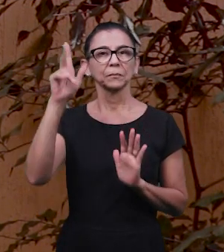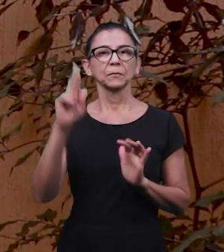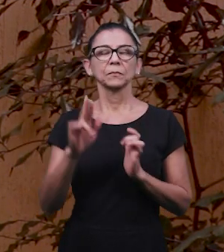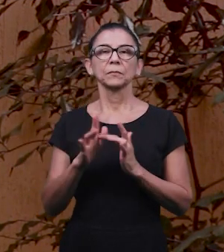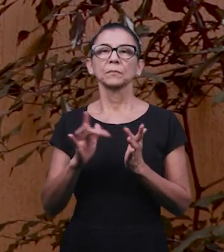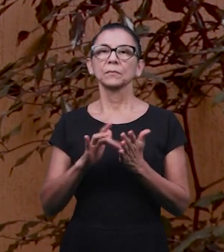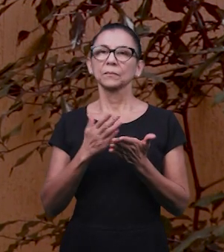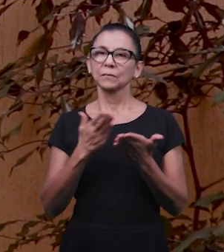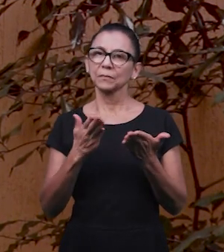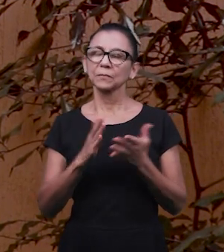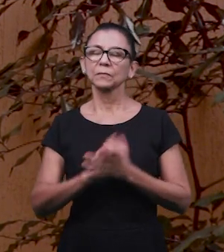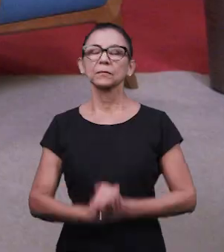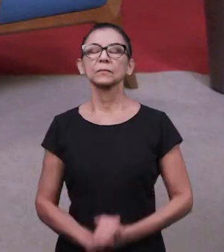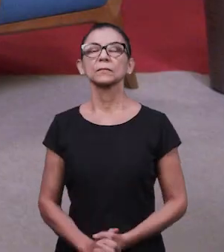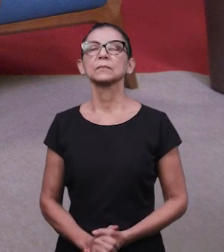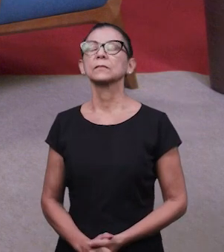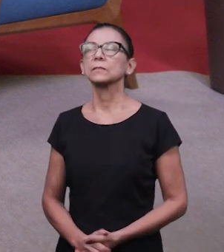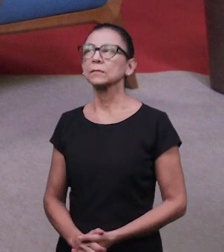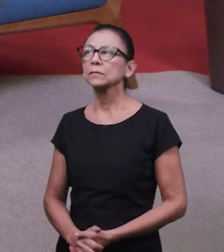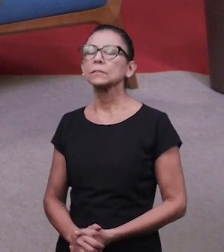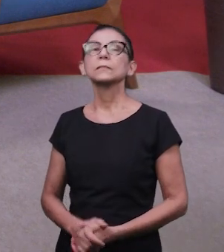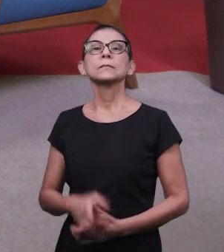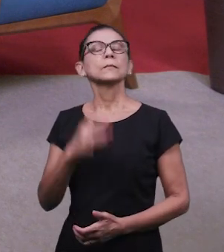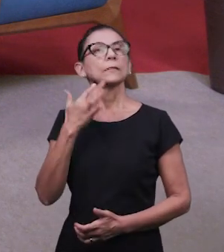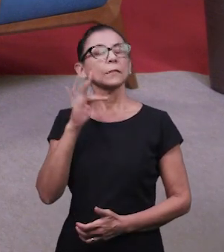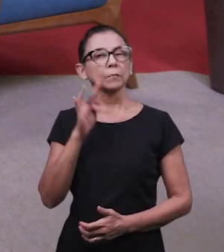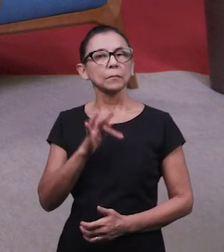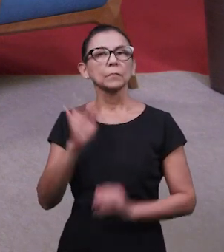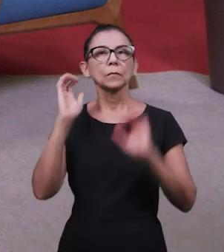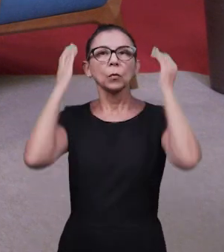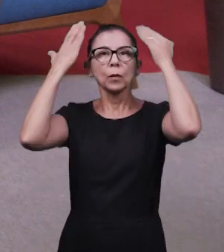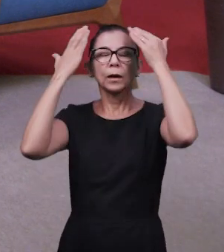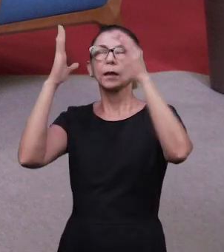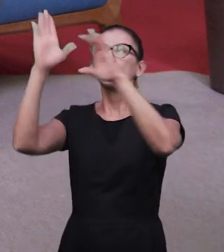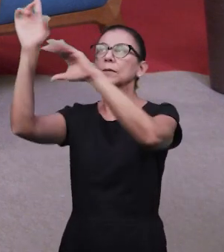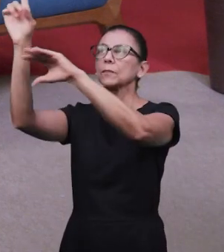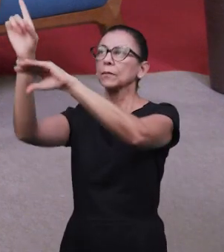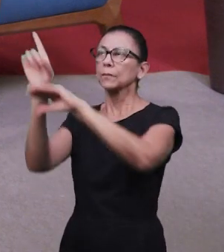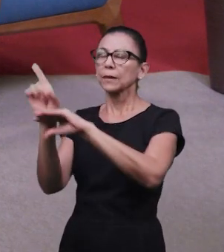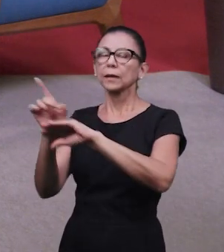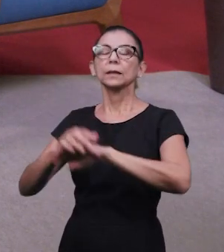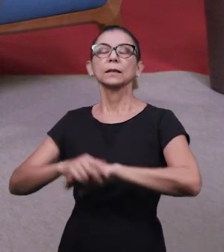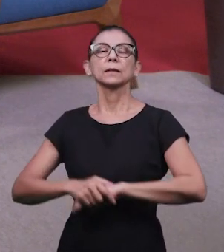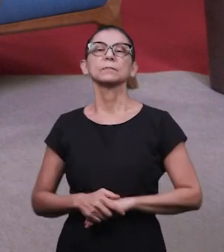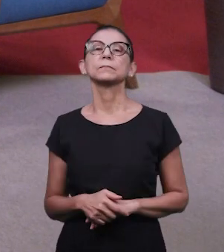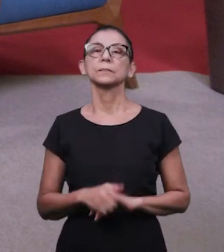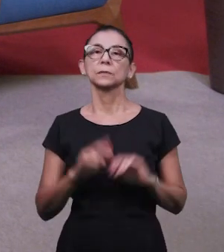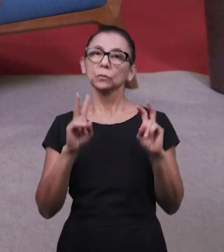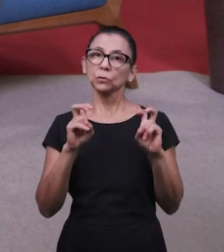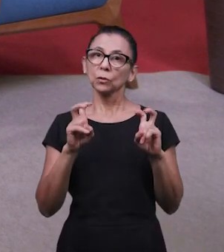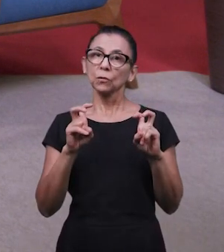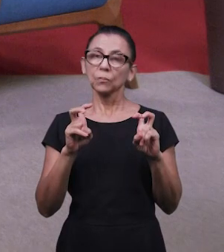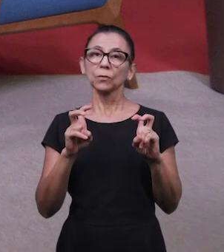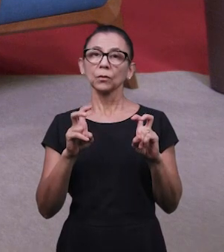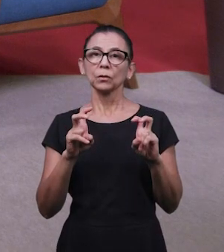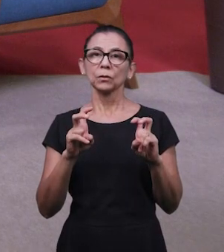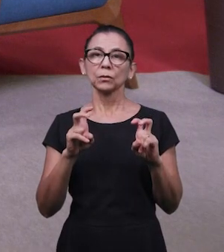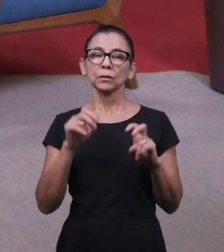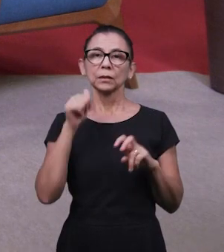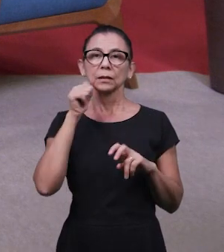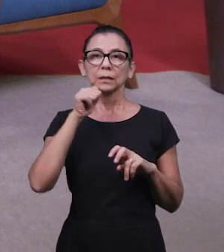da acessibilidade para qualquer dúvida, qualquer sugestão de assunto que os irmãos queiram, podem nos enviar,